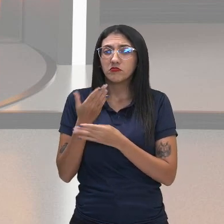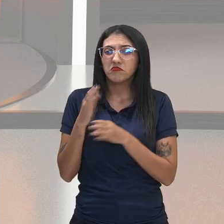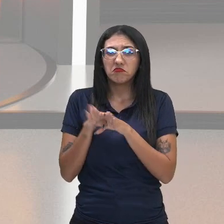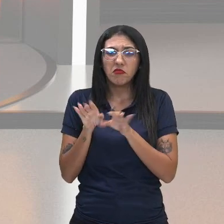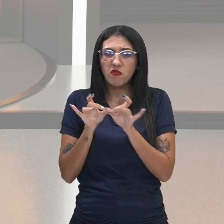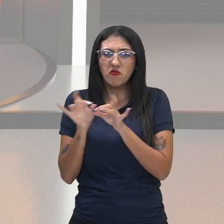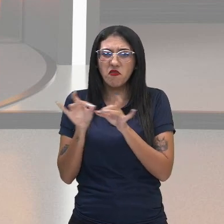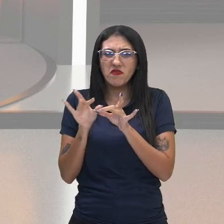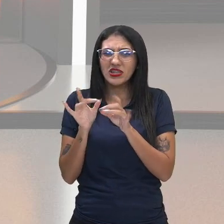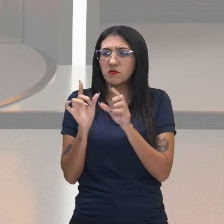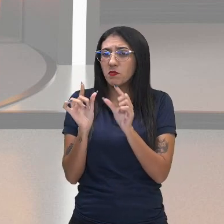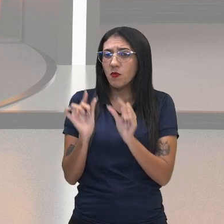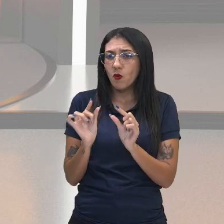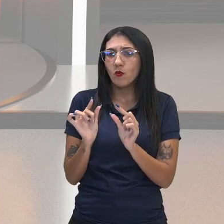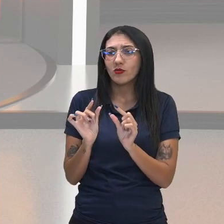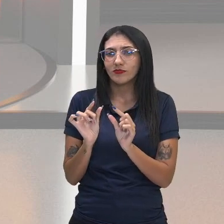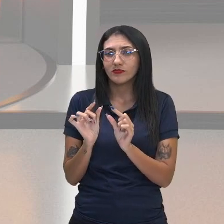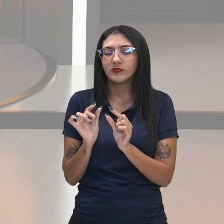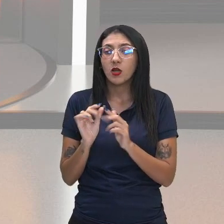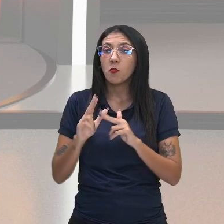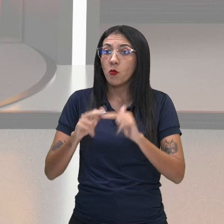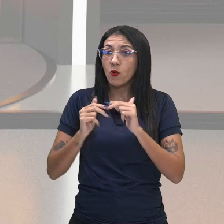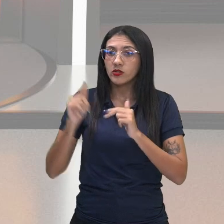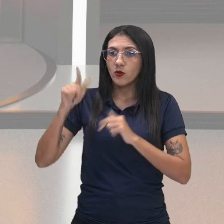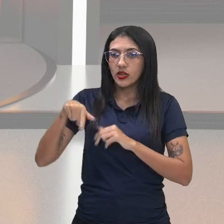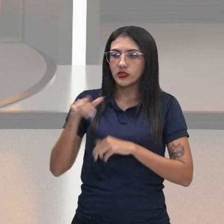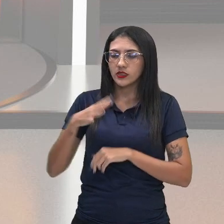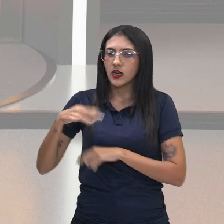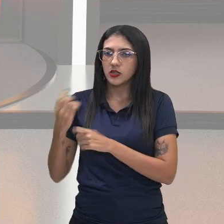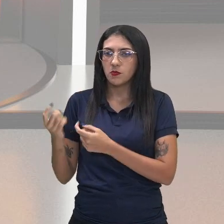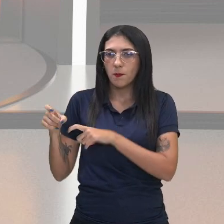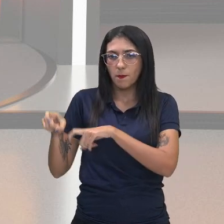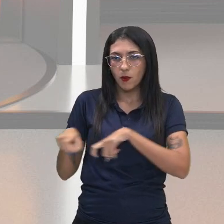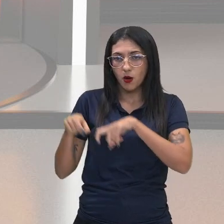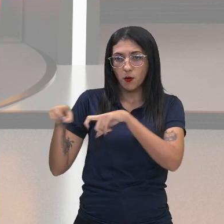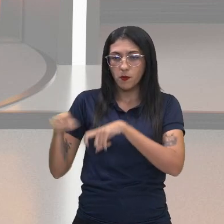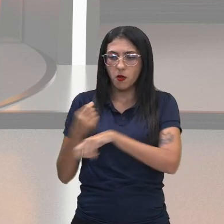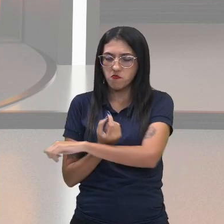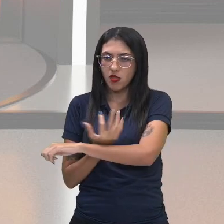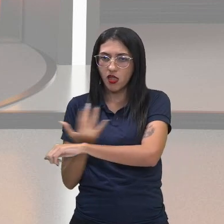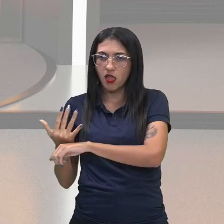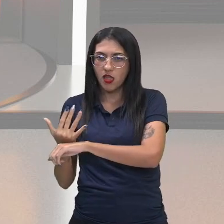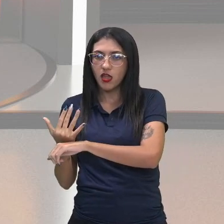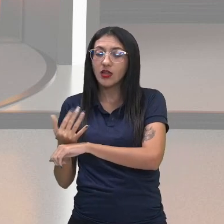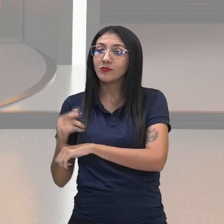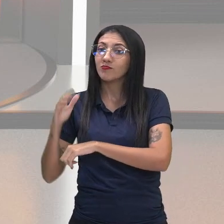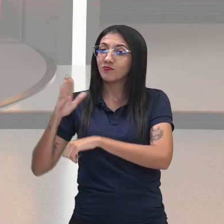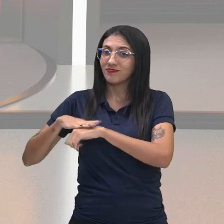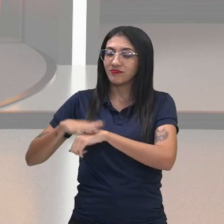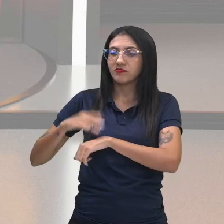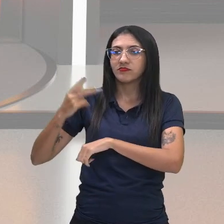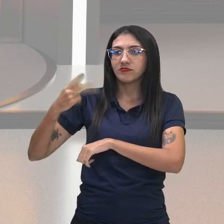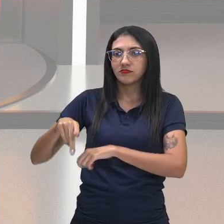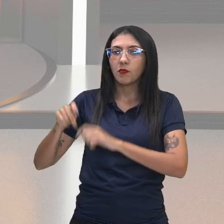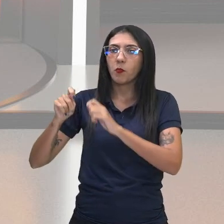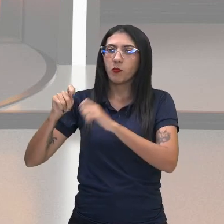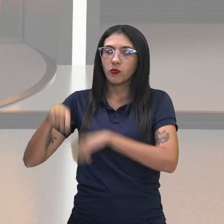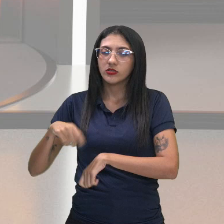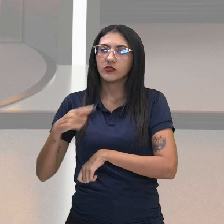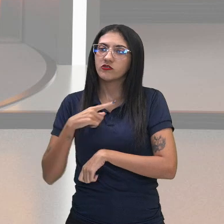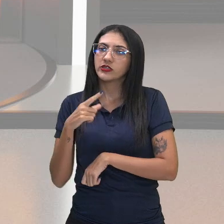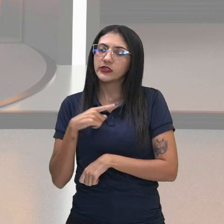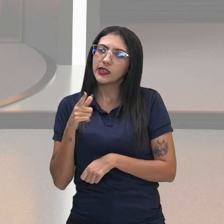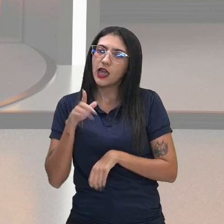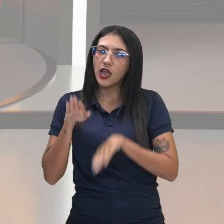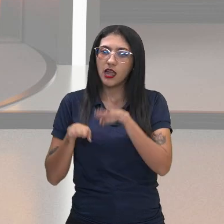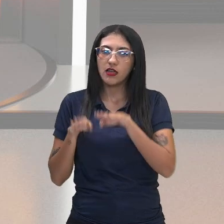esses feudos tinham que ser autossuficientes, podendo em algumas vezes exercer relações